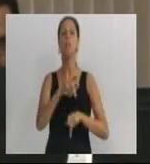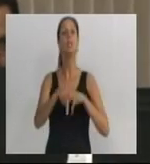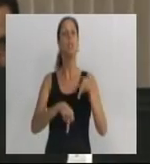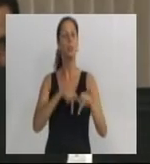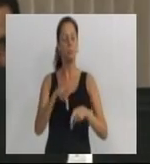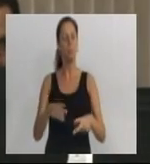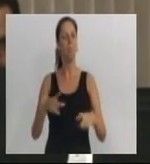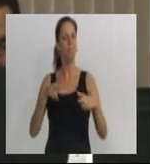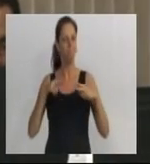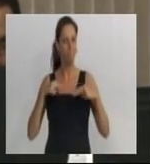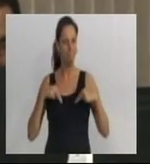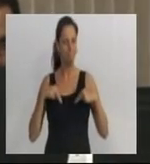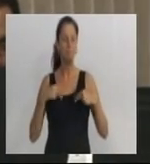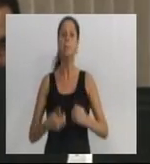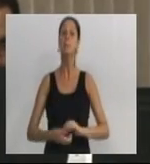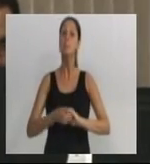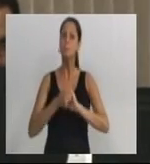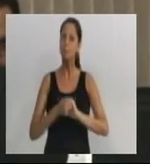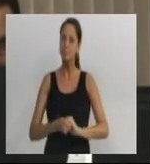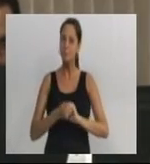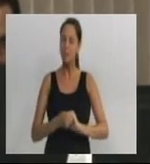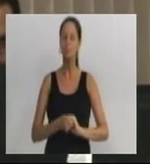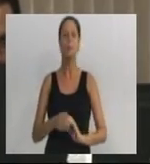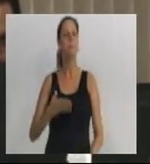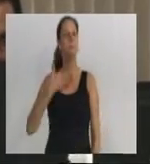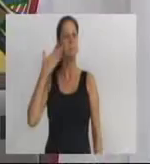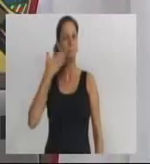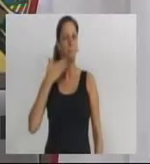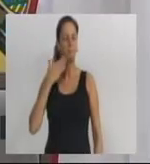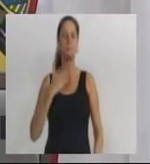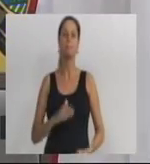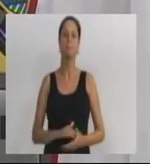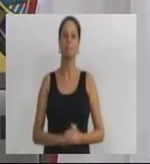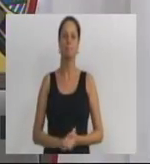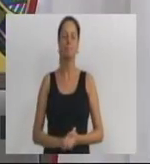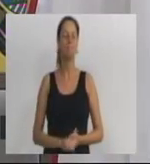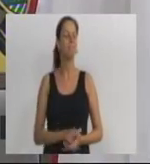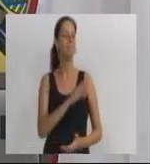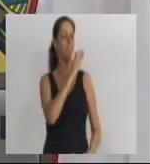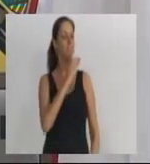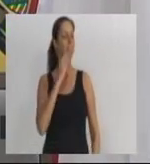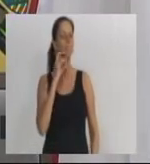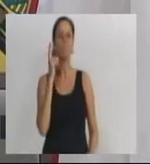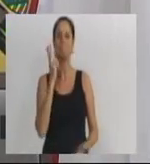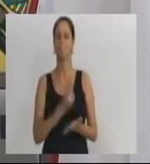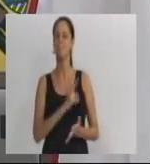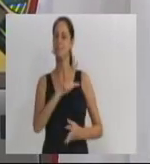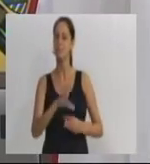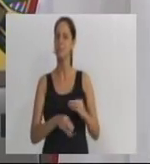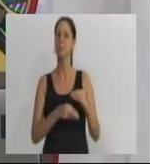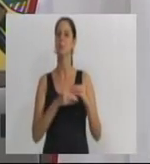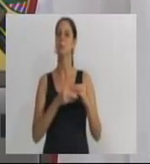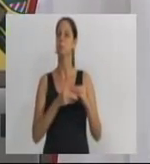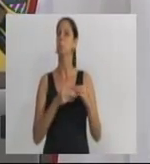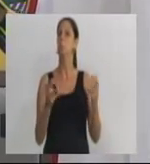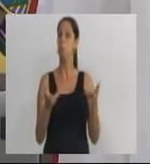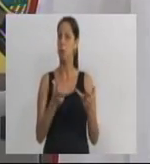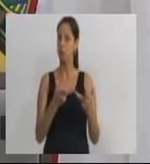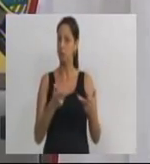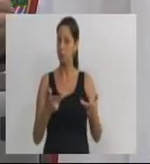merece. Parabéns pelo pronunciamento. Vereador César, assim, sempre contribuindo com qualidade no debate, quero dizer que Vossa